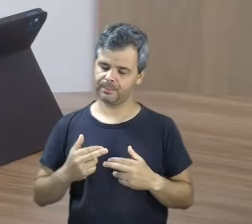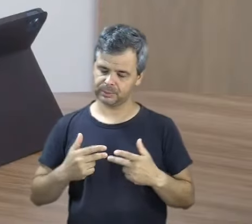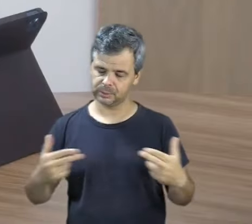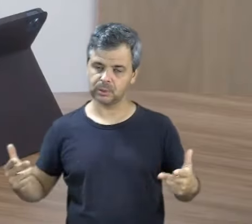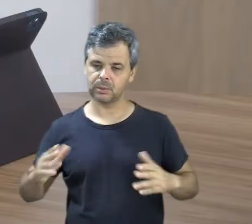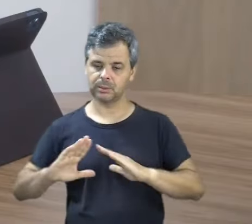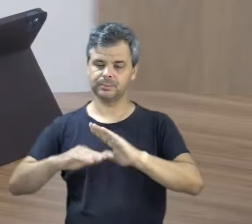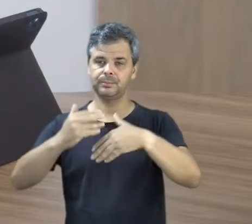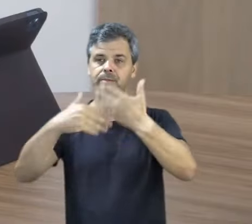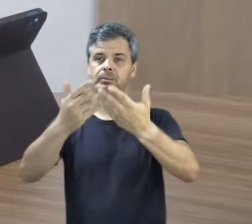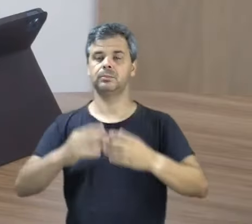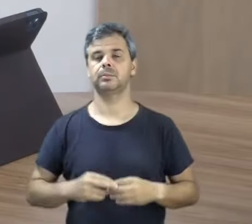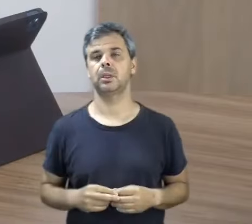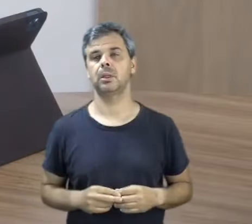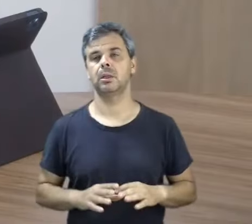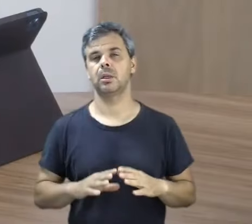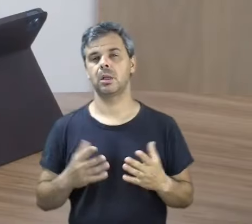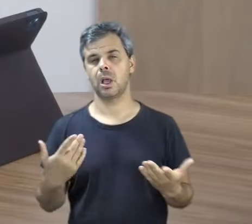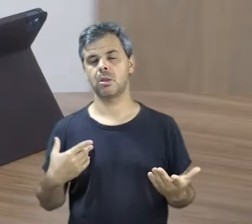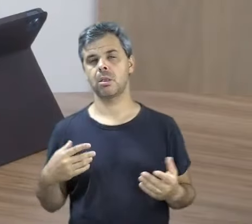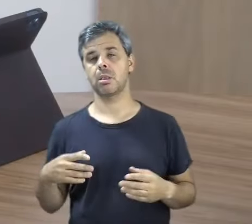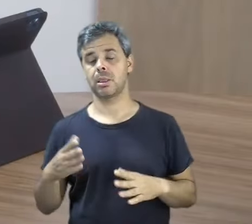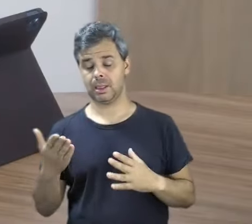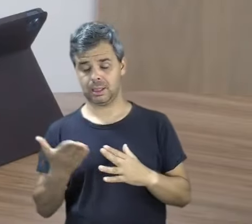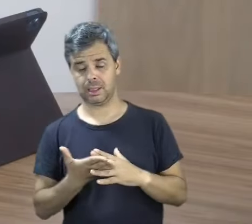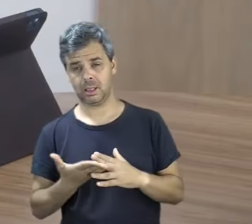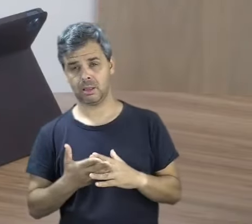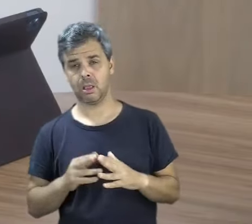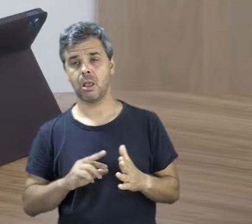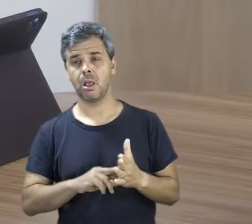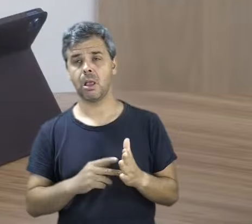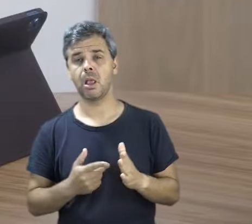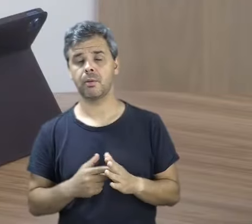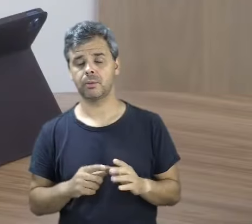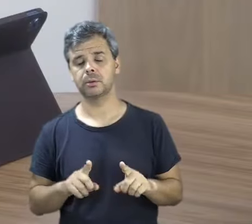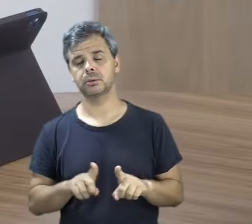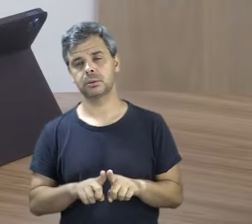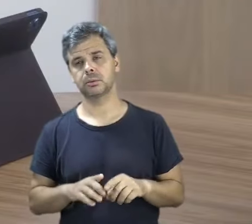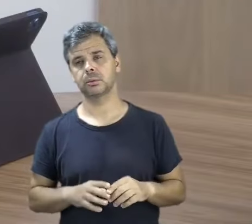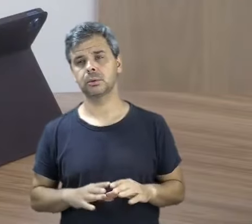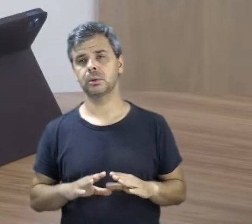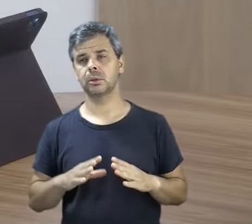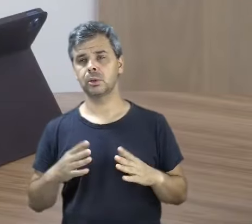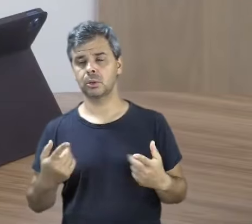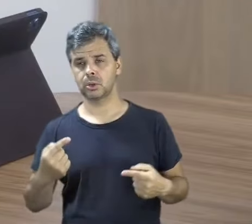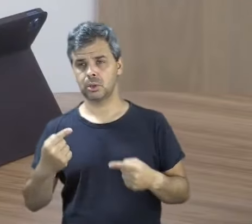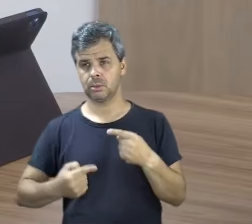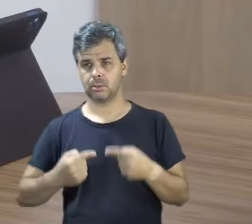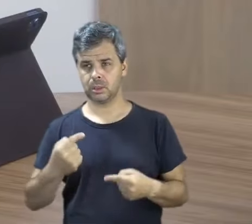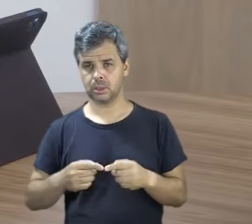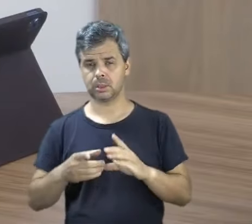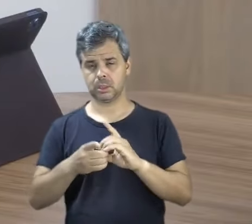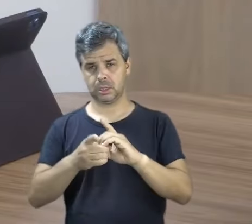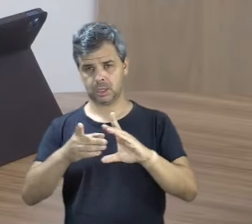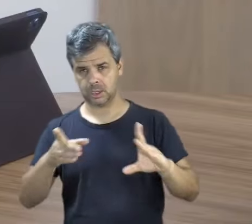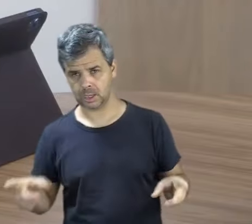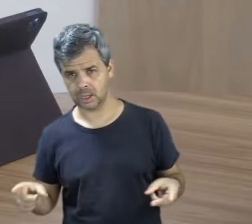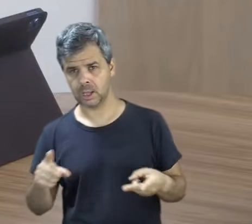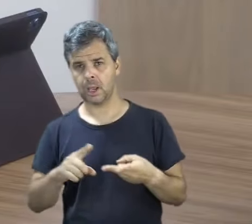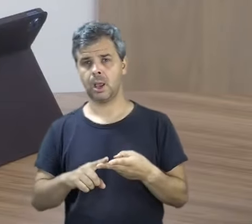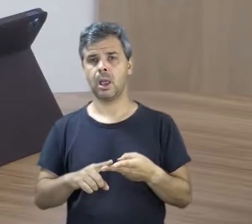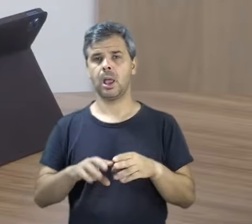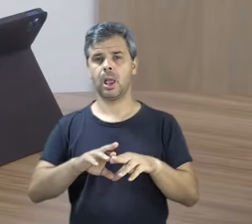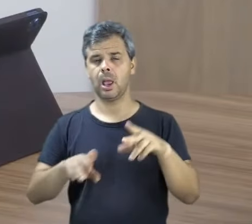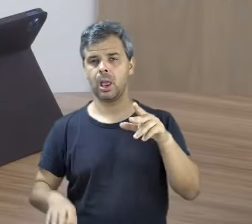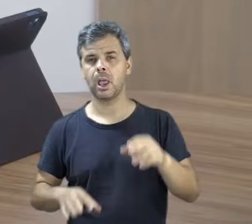para avançar. E aí esse intervalo também significa muito isso. Então, quando a gente vai discutir democracia,